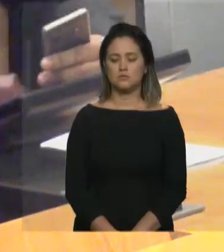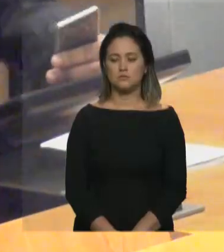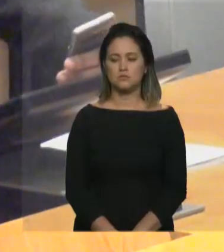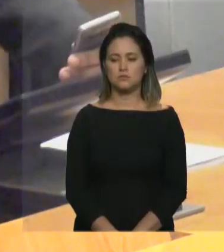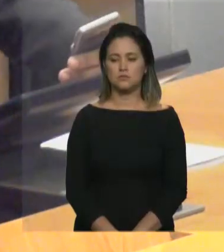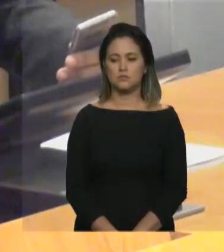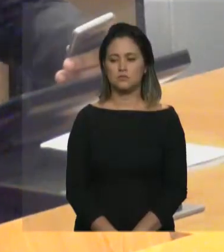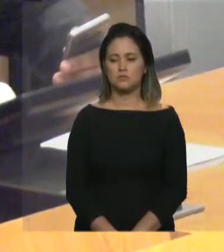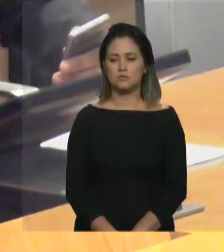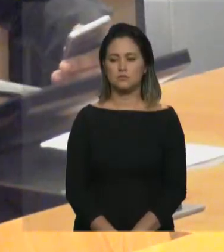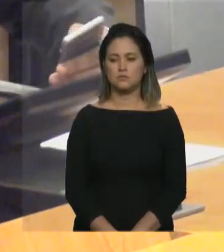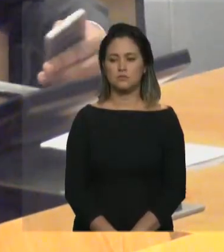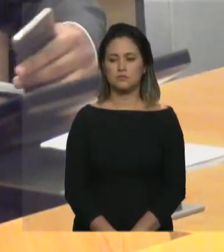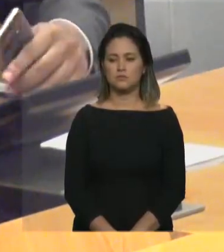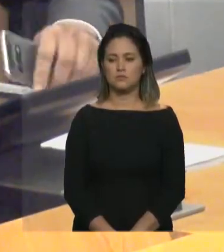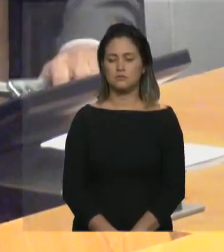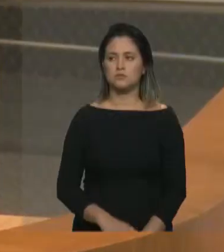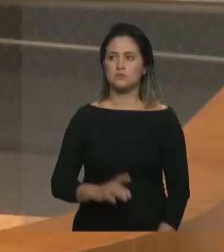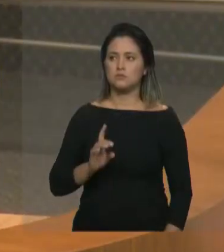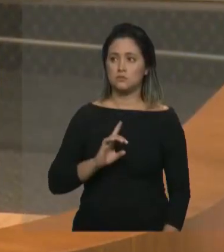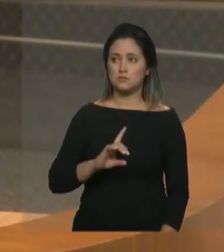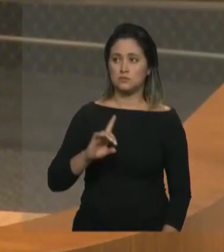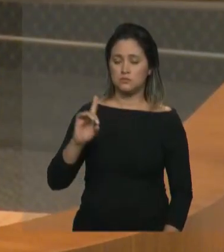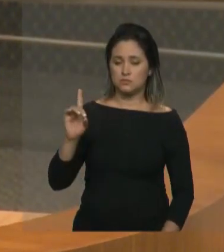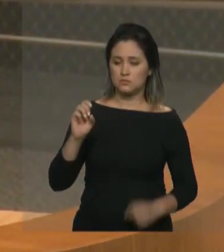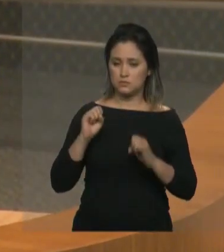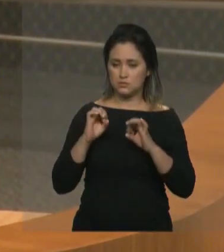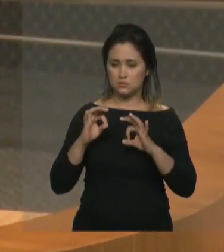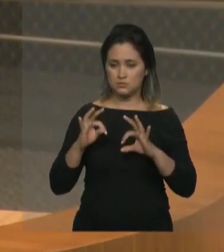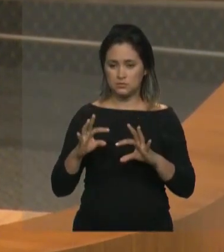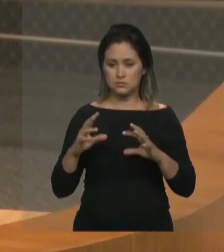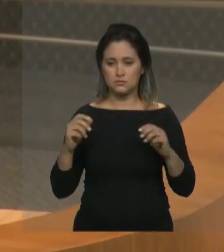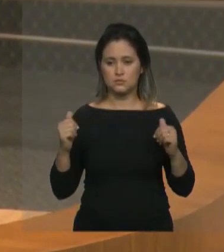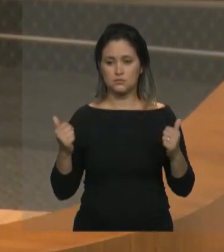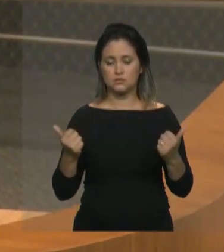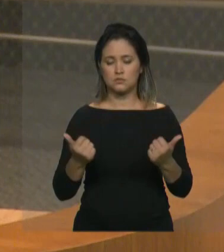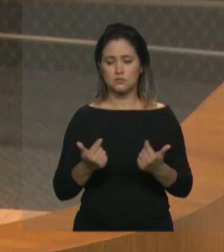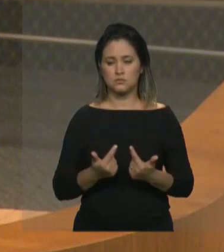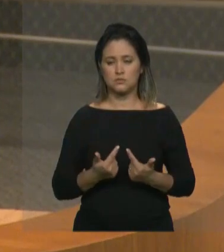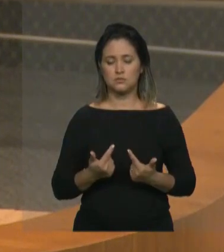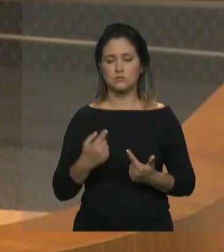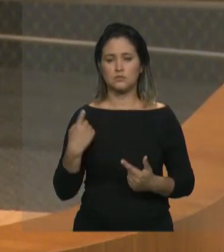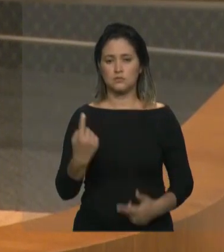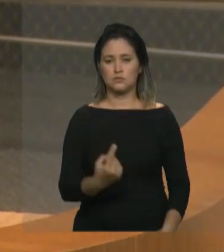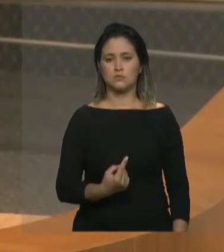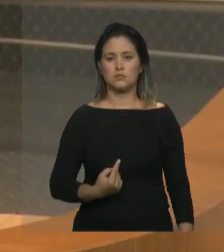Que Deus abençoe todos nós. Senhor presidente, galeria imprensa, senhores servidores,